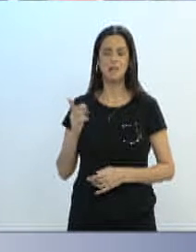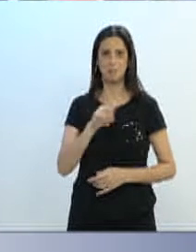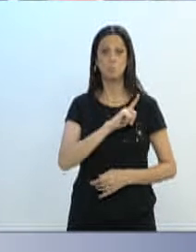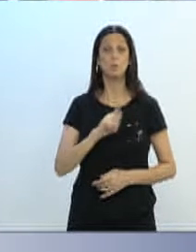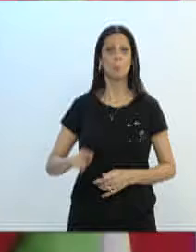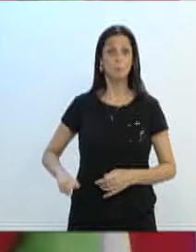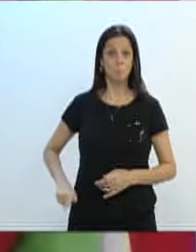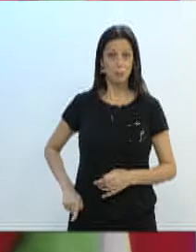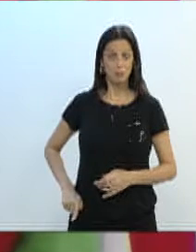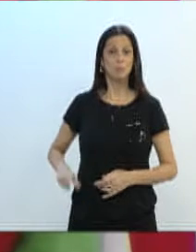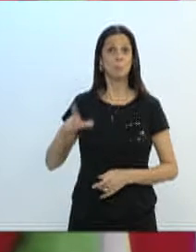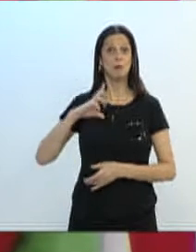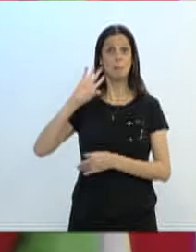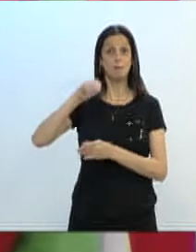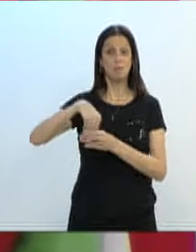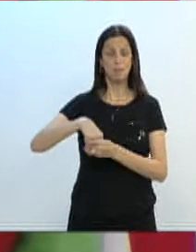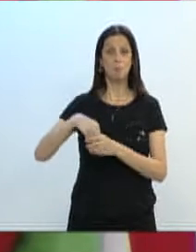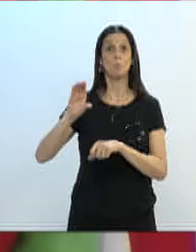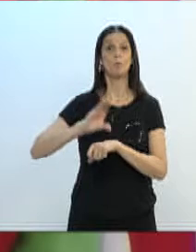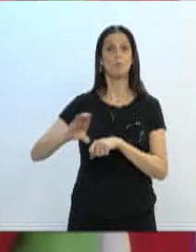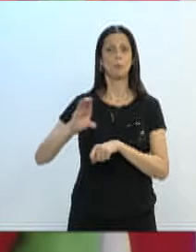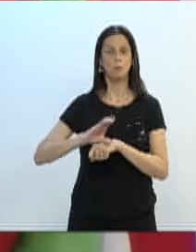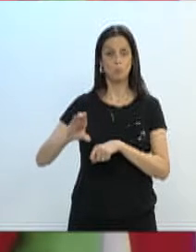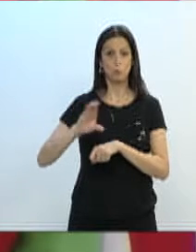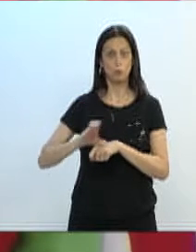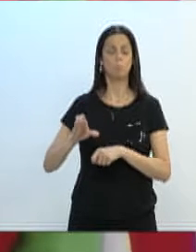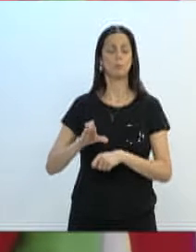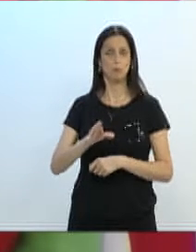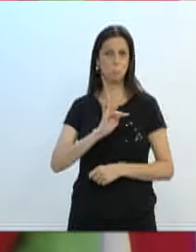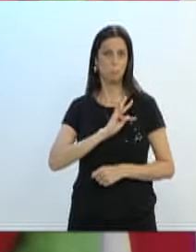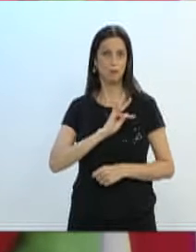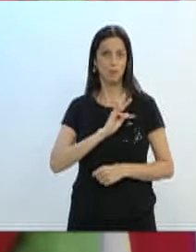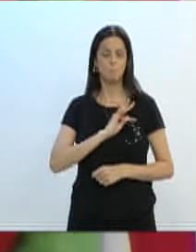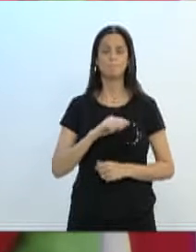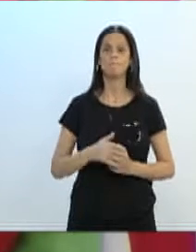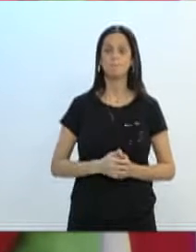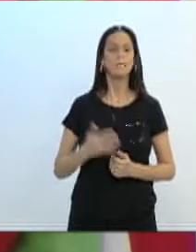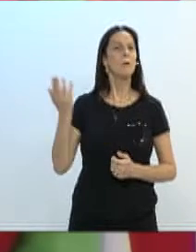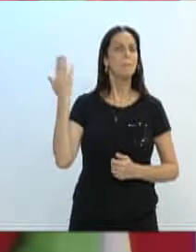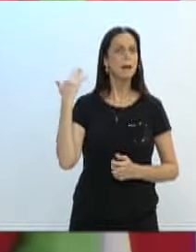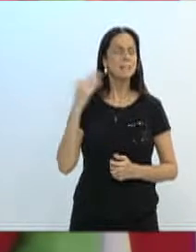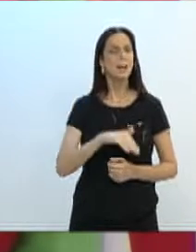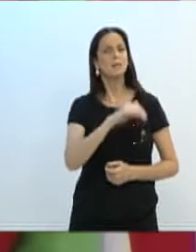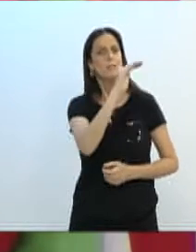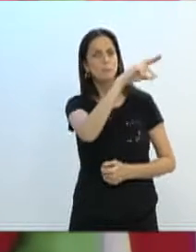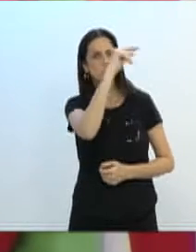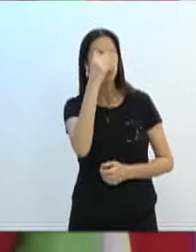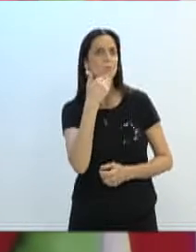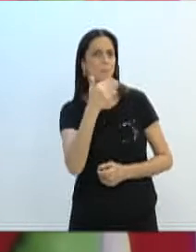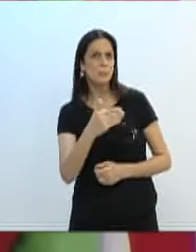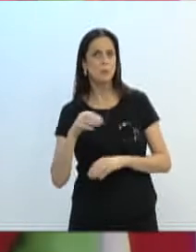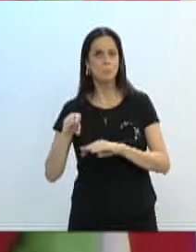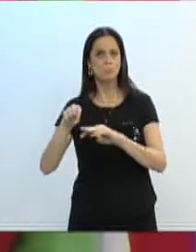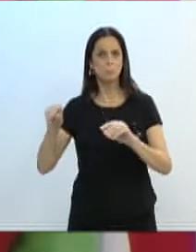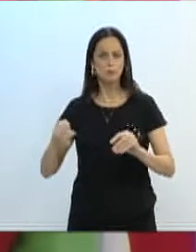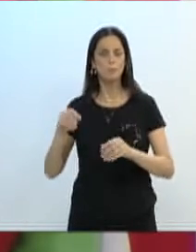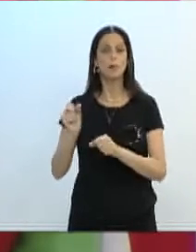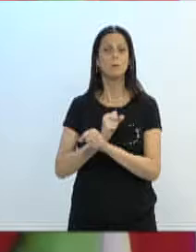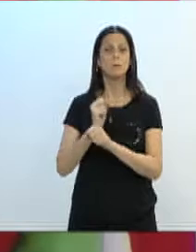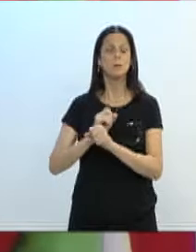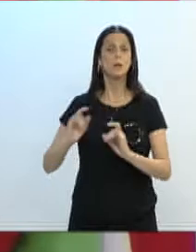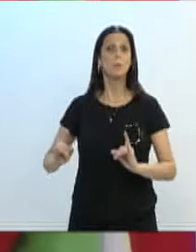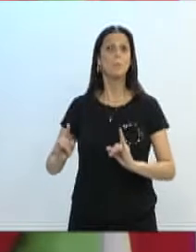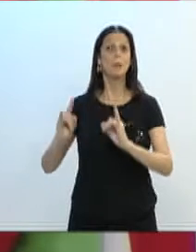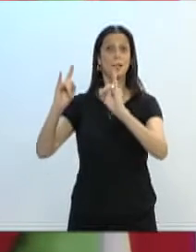que possibilita cursos técnicos aqui na cidade, eles pediram esse terreno à época para a construção do prédio da reitoria.